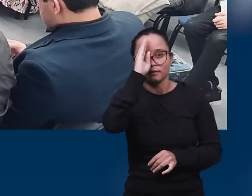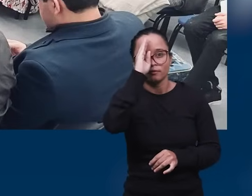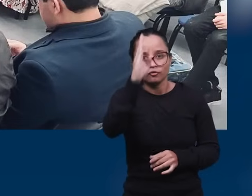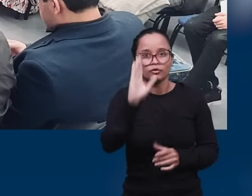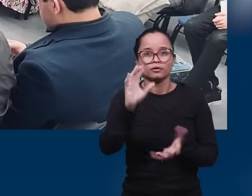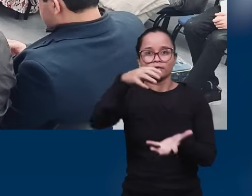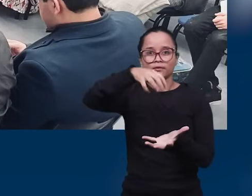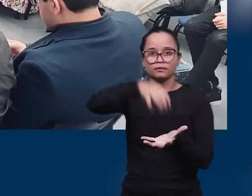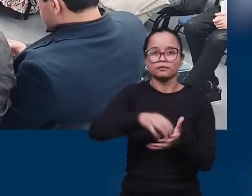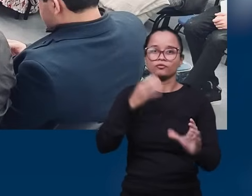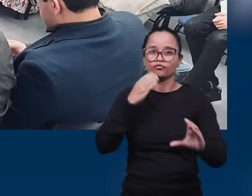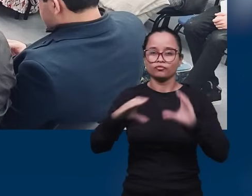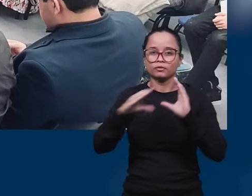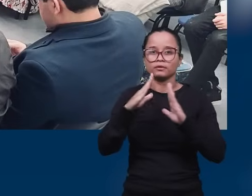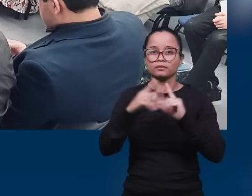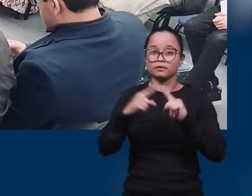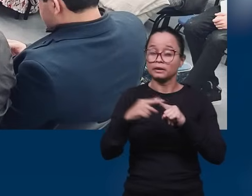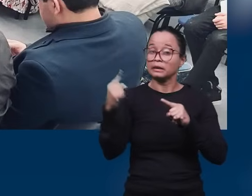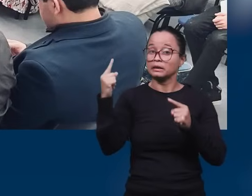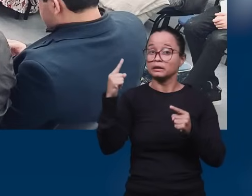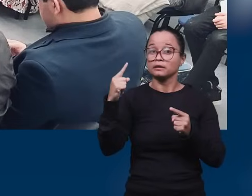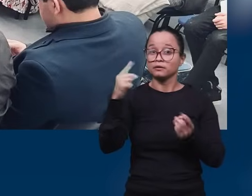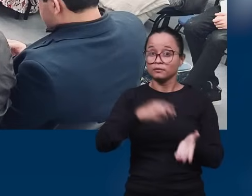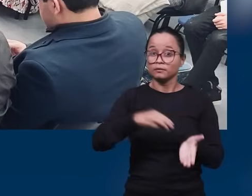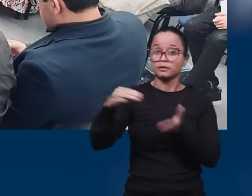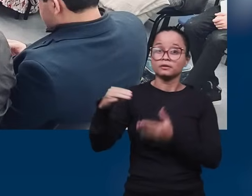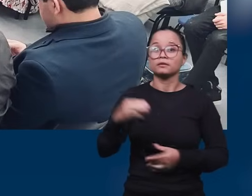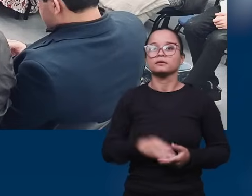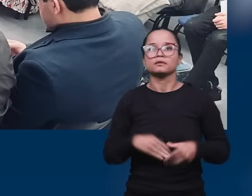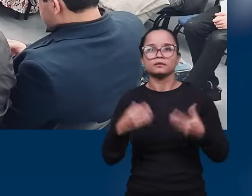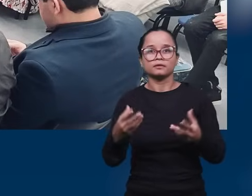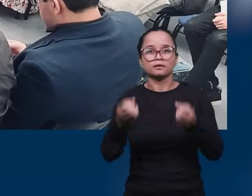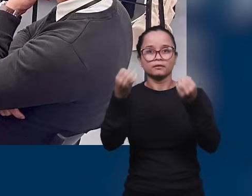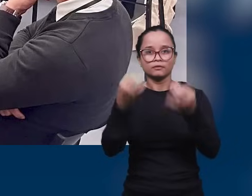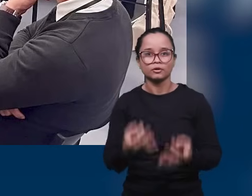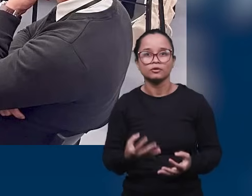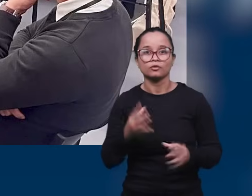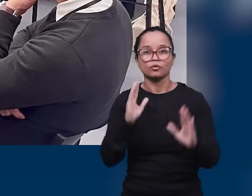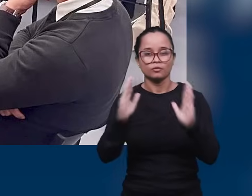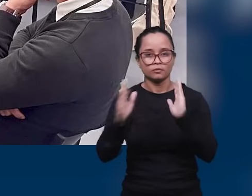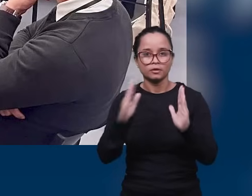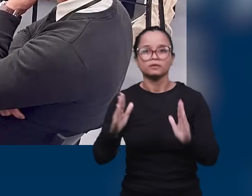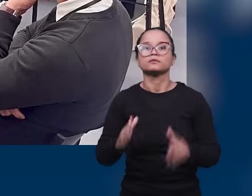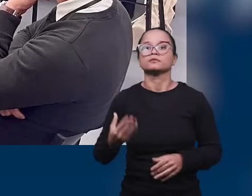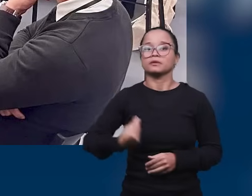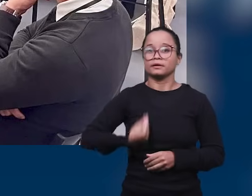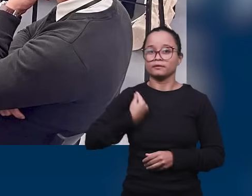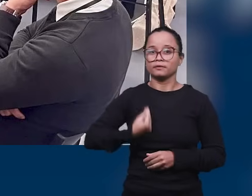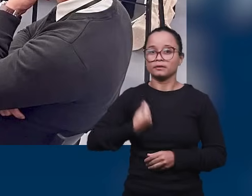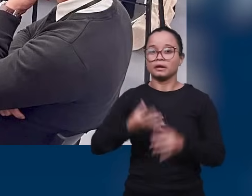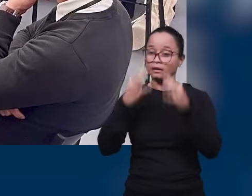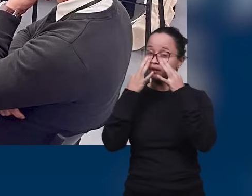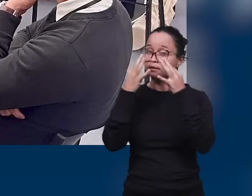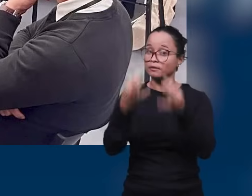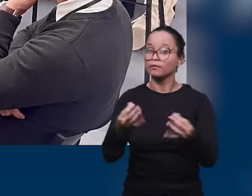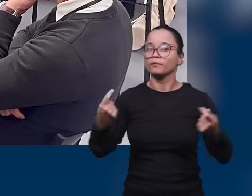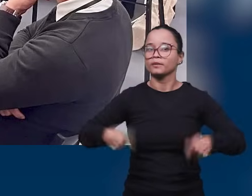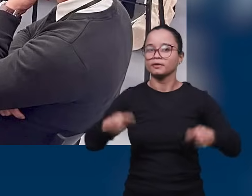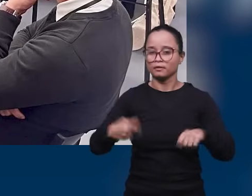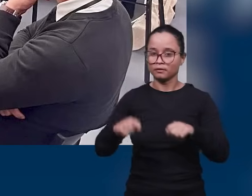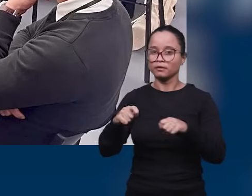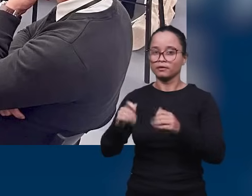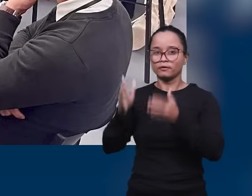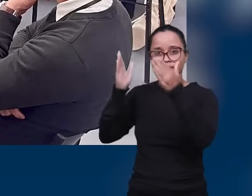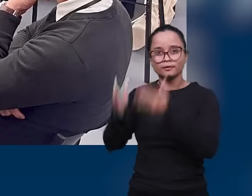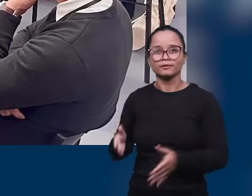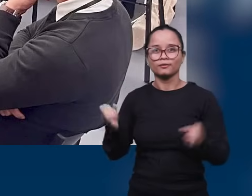da Central de Comunicação da ICM, onde foi abordada a seriedade deste momento do breve que a Igreja vive, o qual exige vigilância